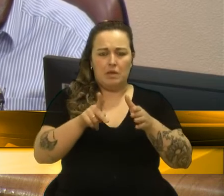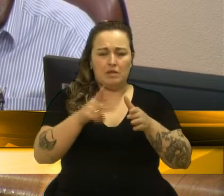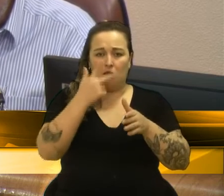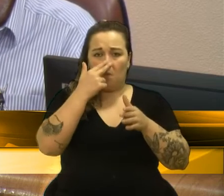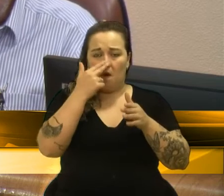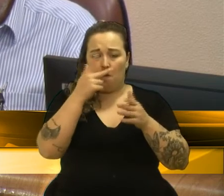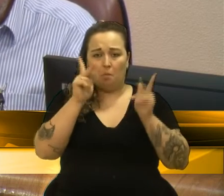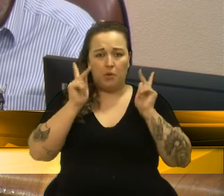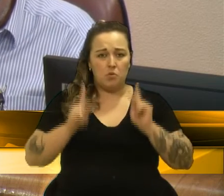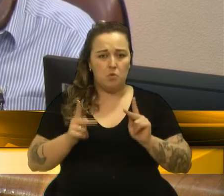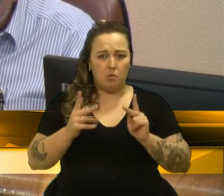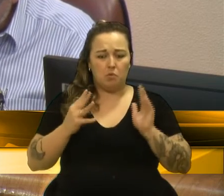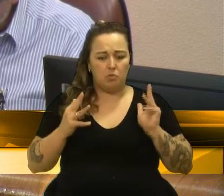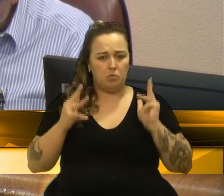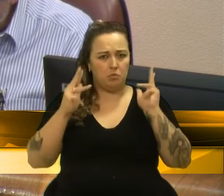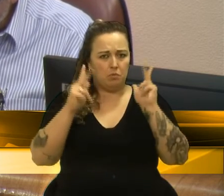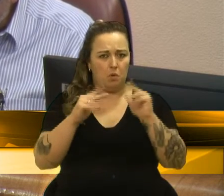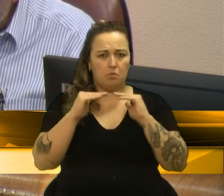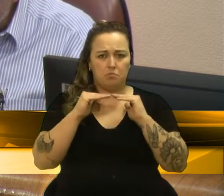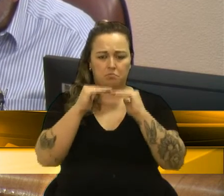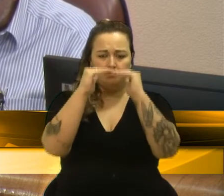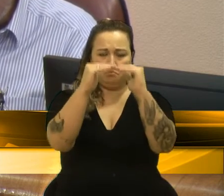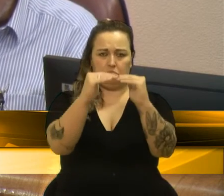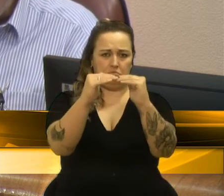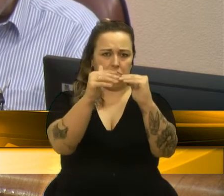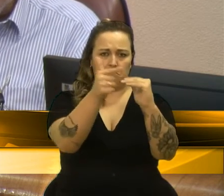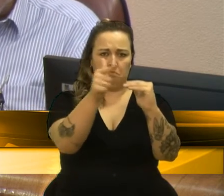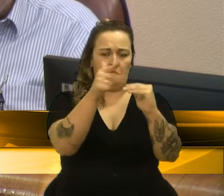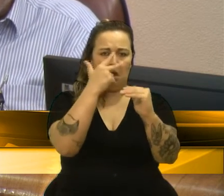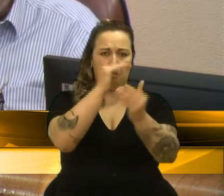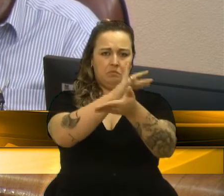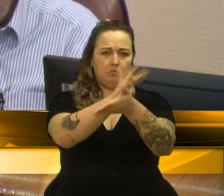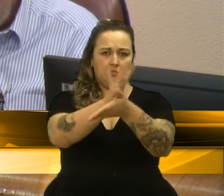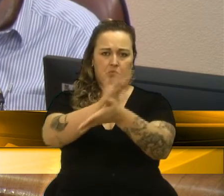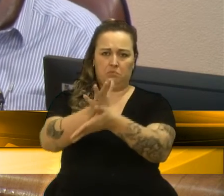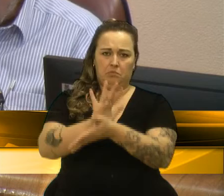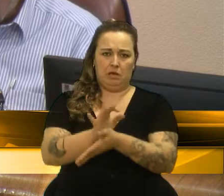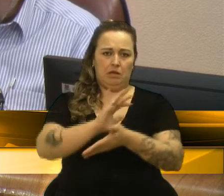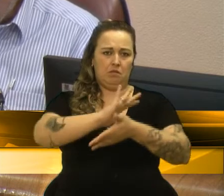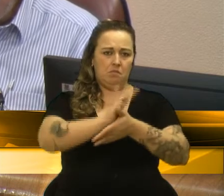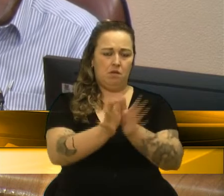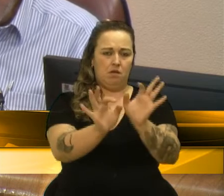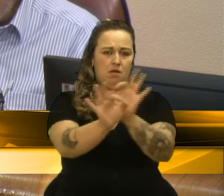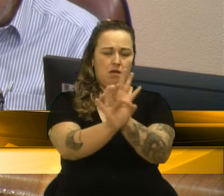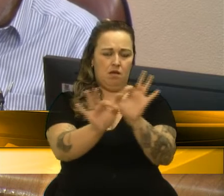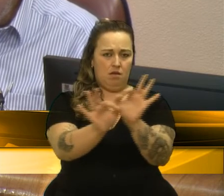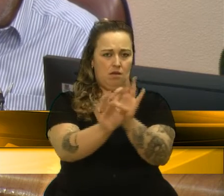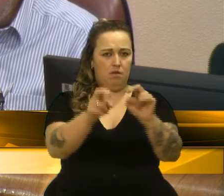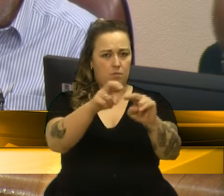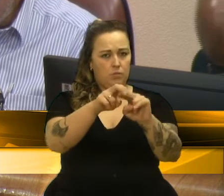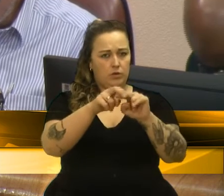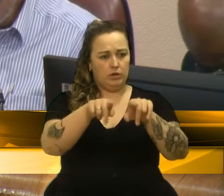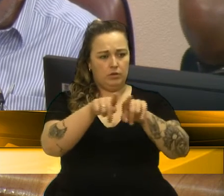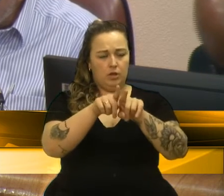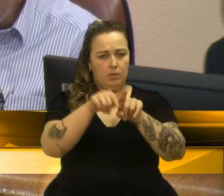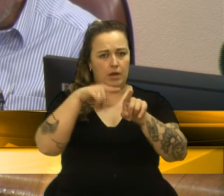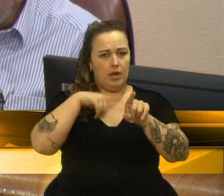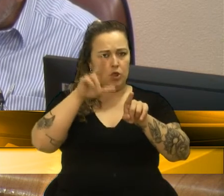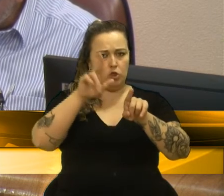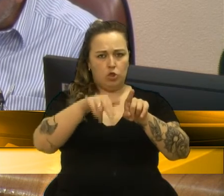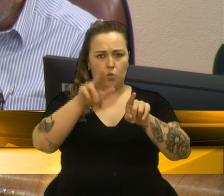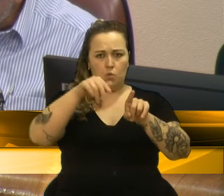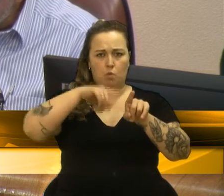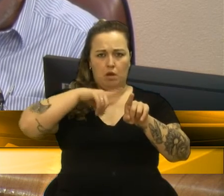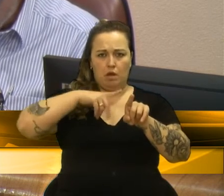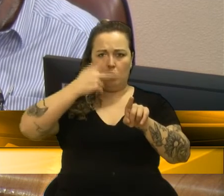aspas. Seguimos nos dizeres da referida declaração. Não será também feita nenhuma distinção fundada